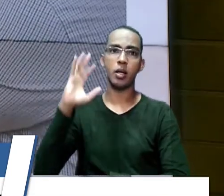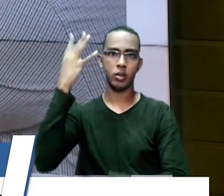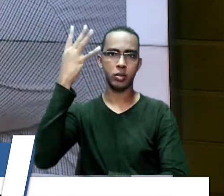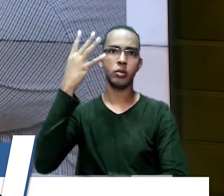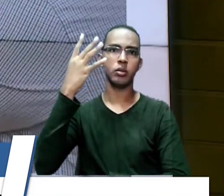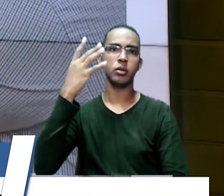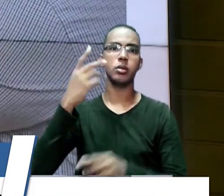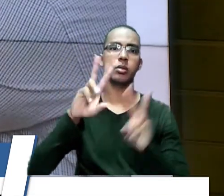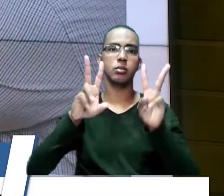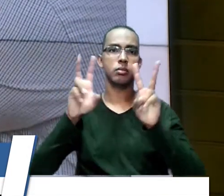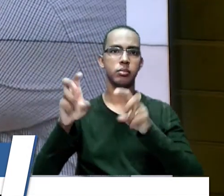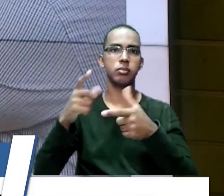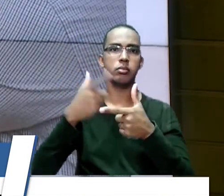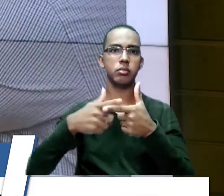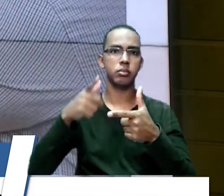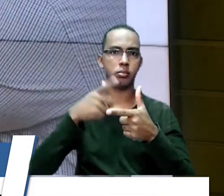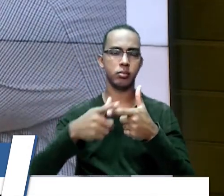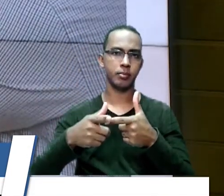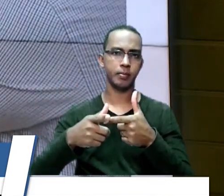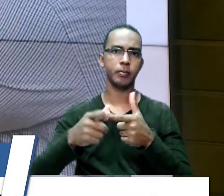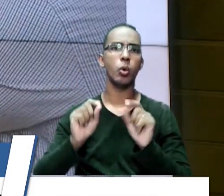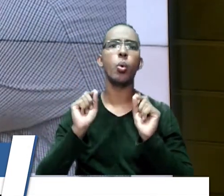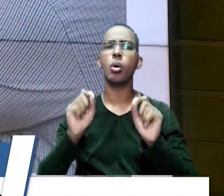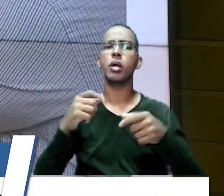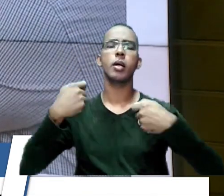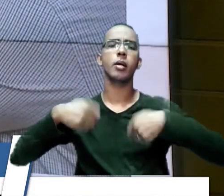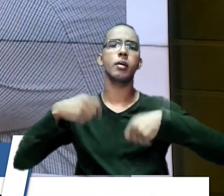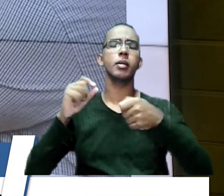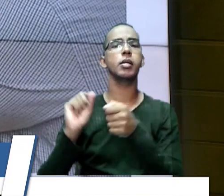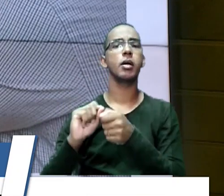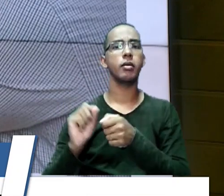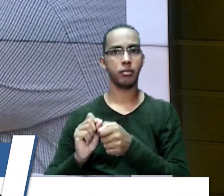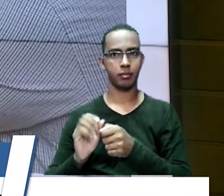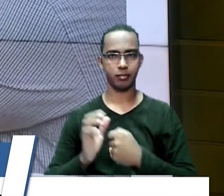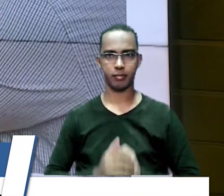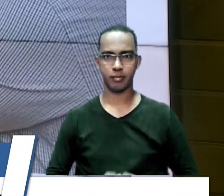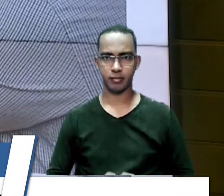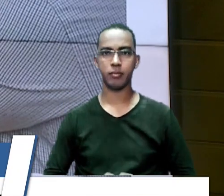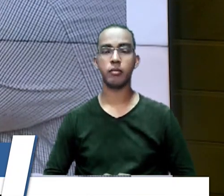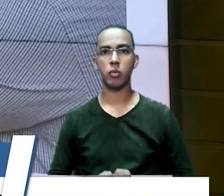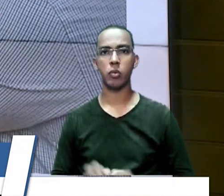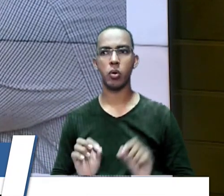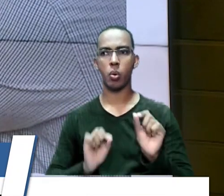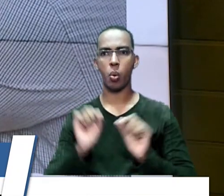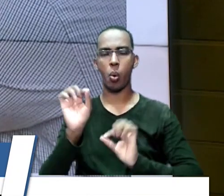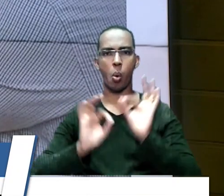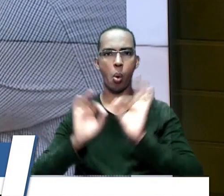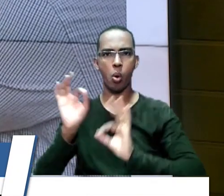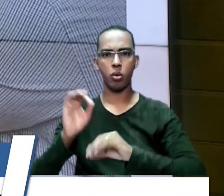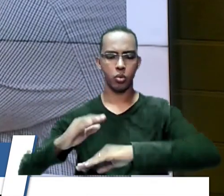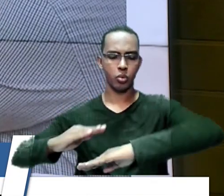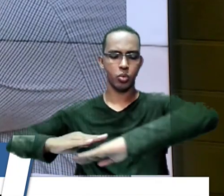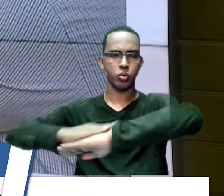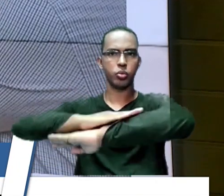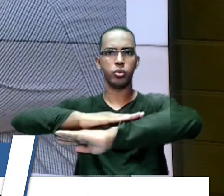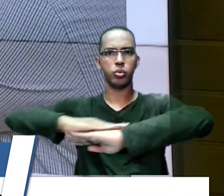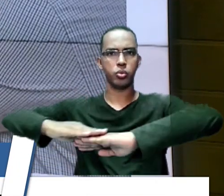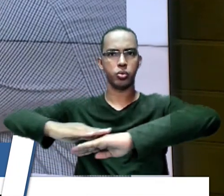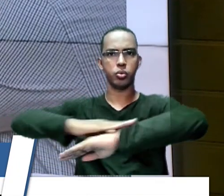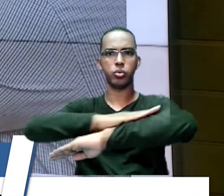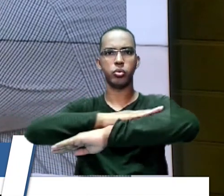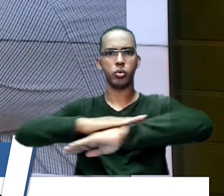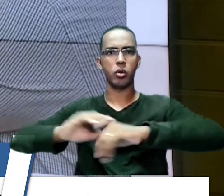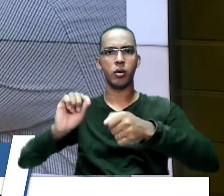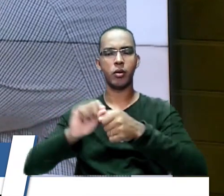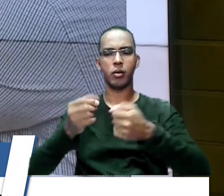questão. O que precisava ser feito? Recuperar uma parte do asfalto, fazer